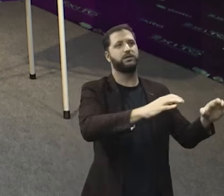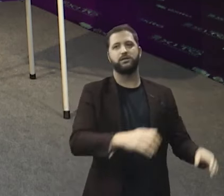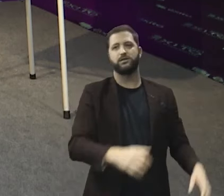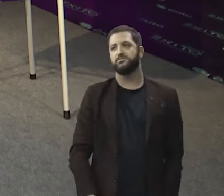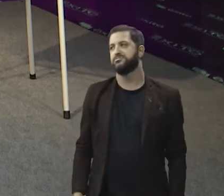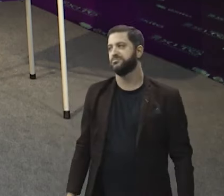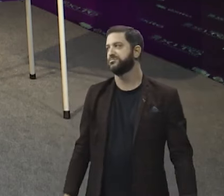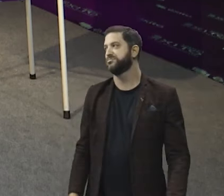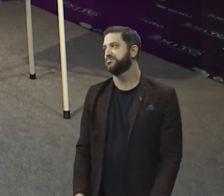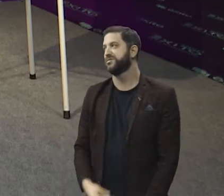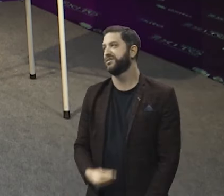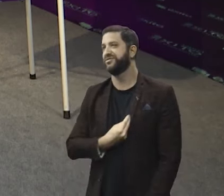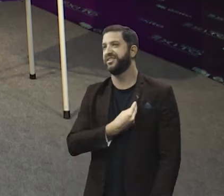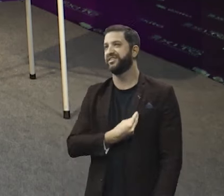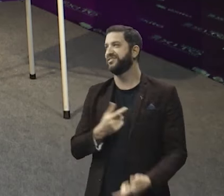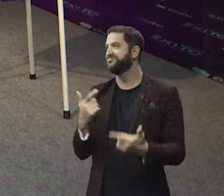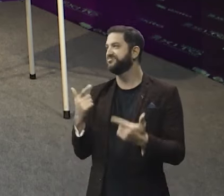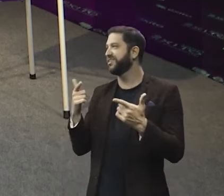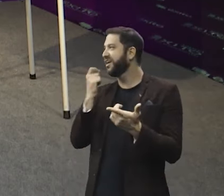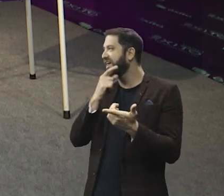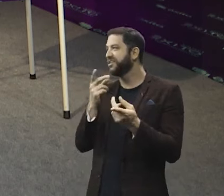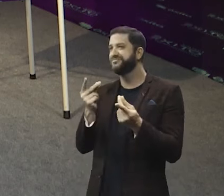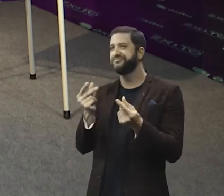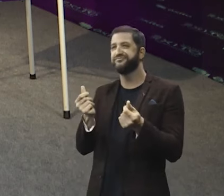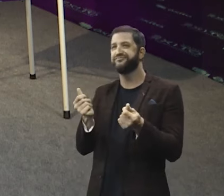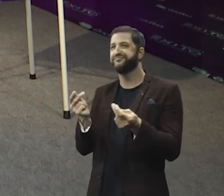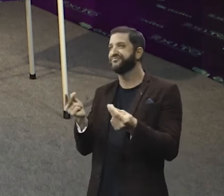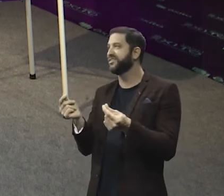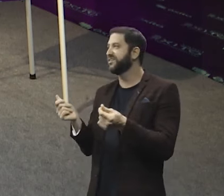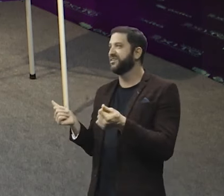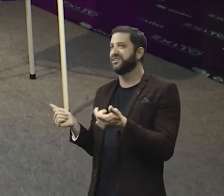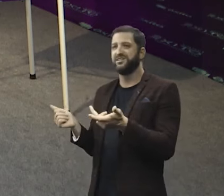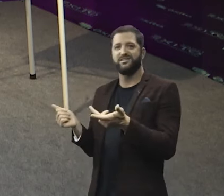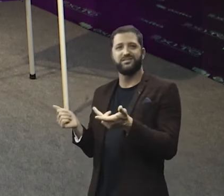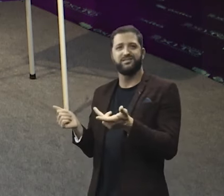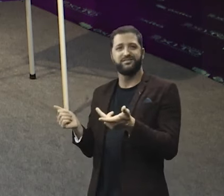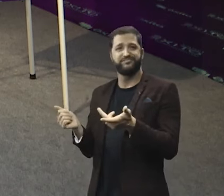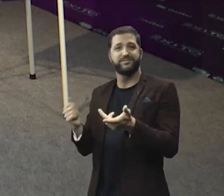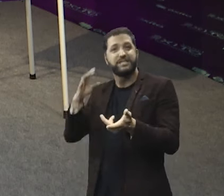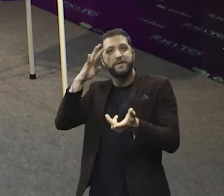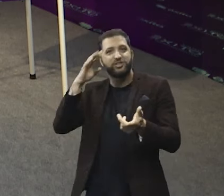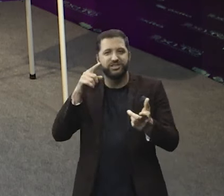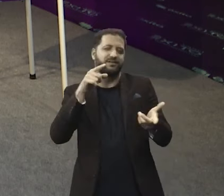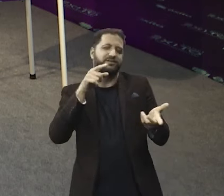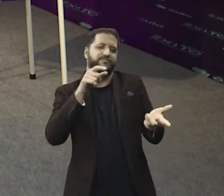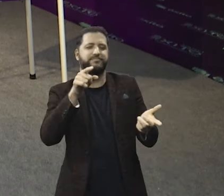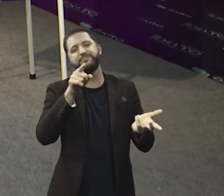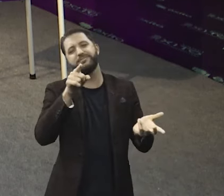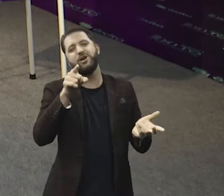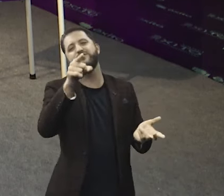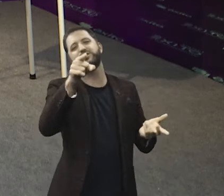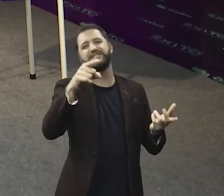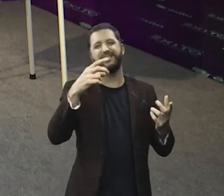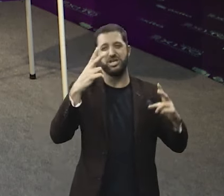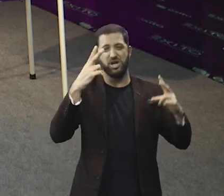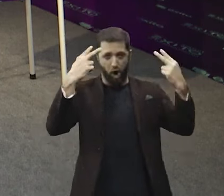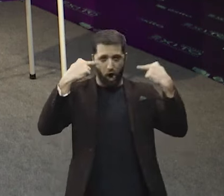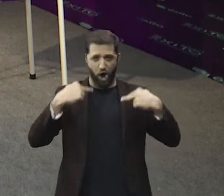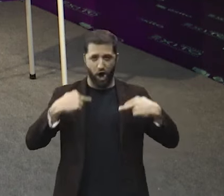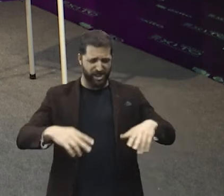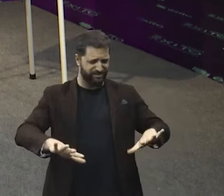Porque Imagine você vai criar um Avatar Digamos que você é uma pessoa que tá completamente insatisfeita com sua vida